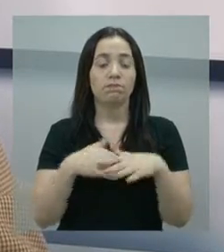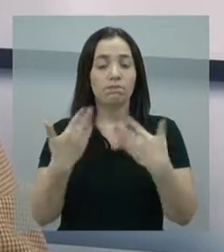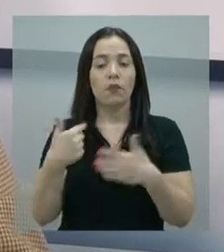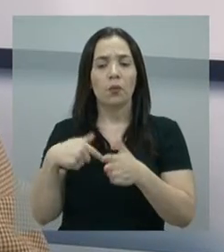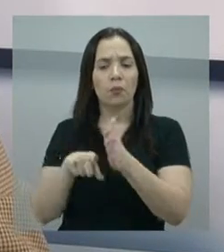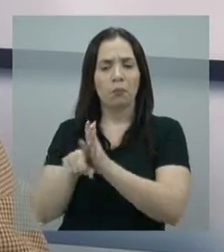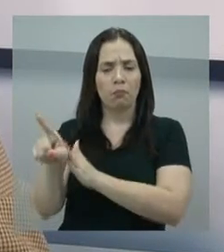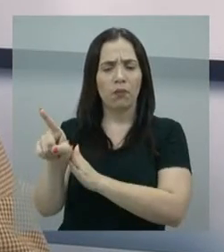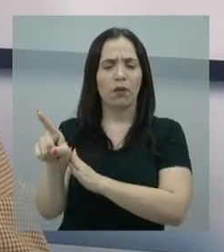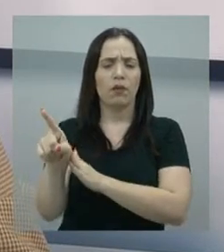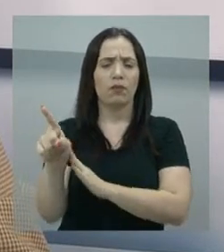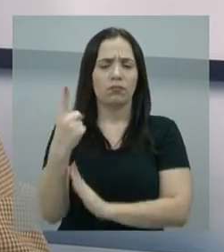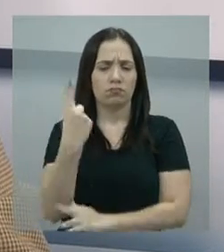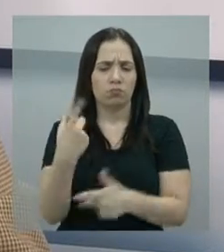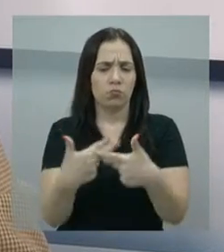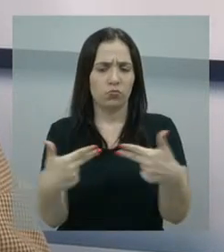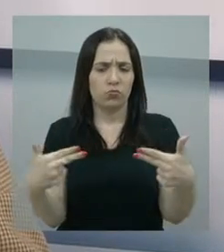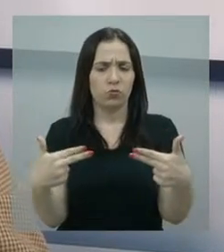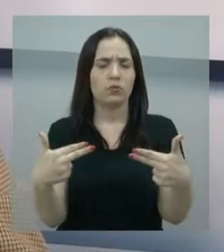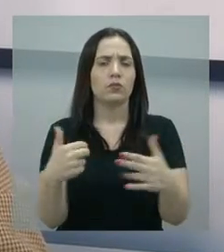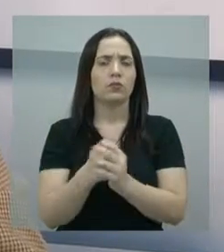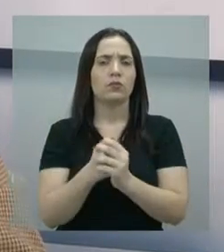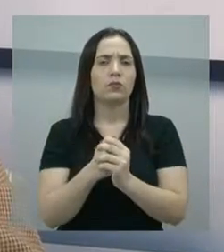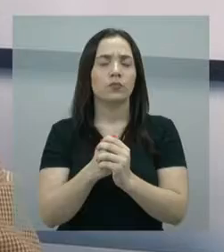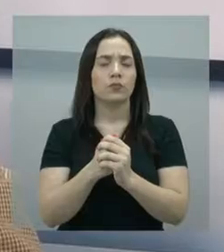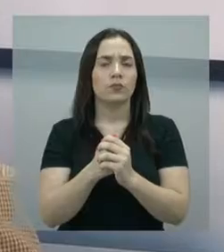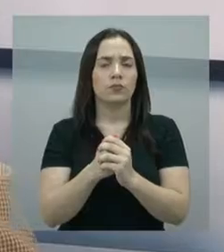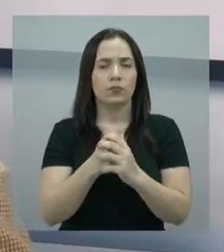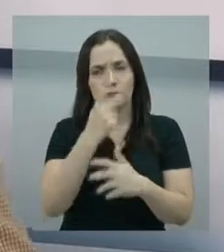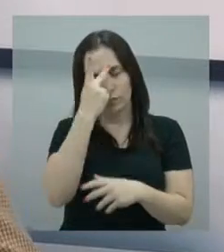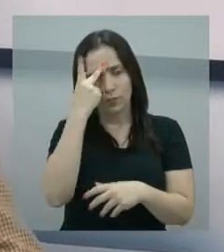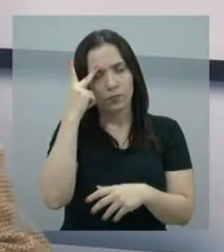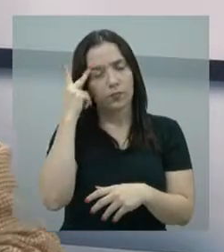perguntar ao João aqui uma coisa que todo mundo